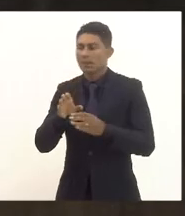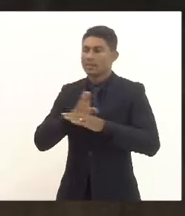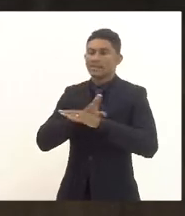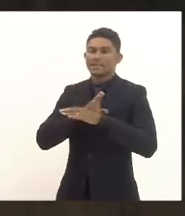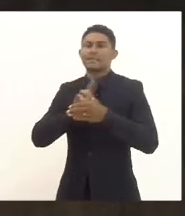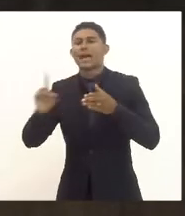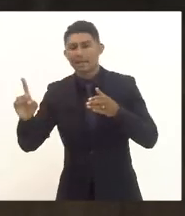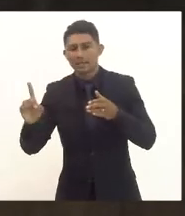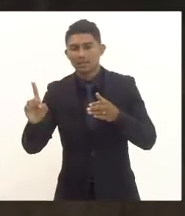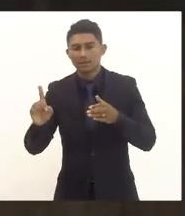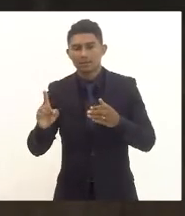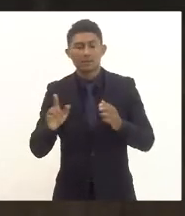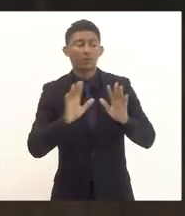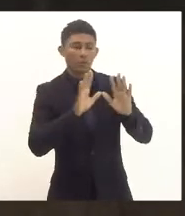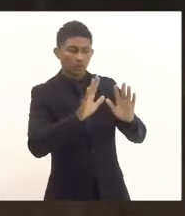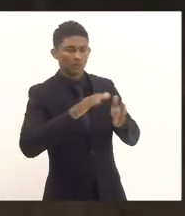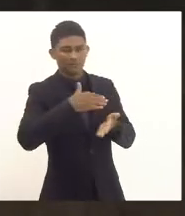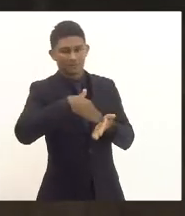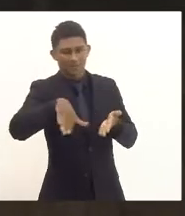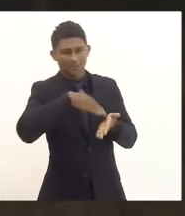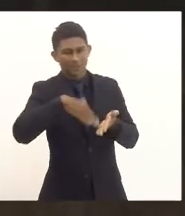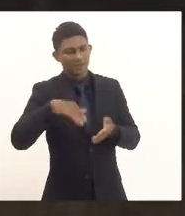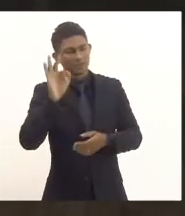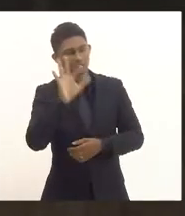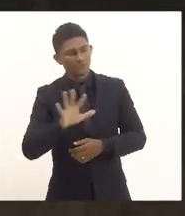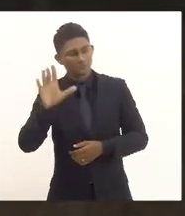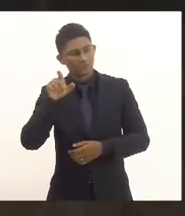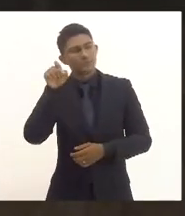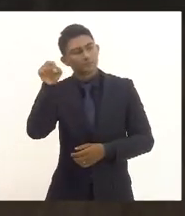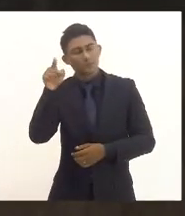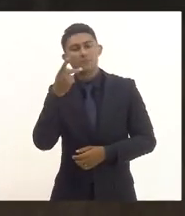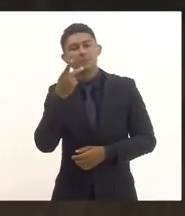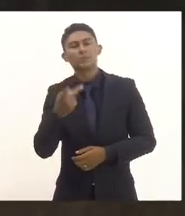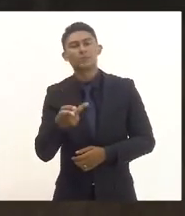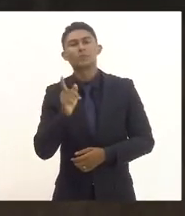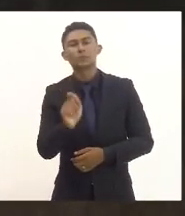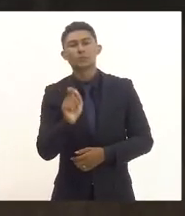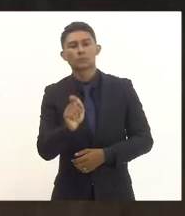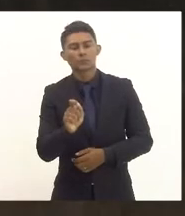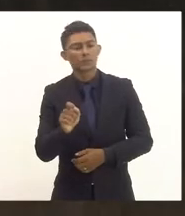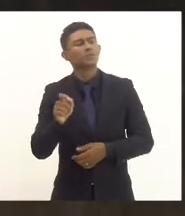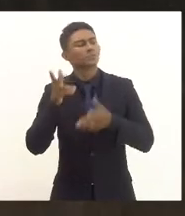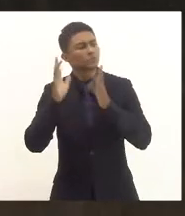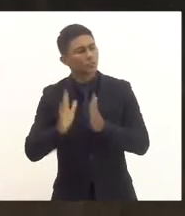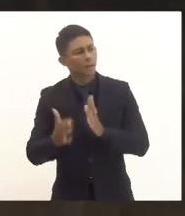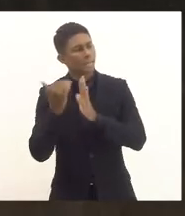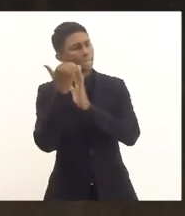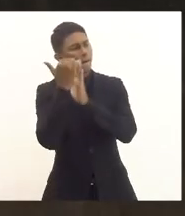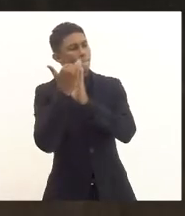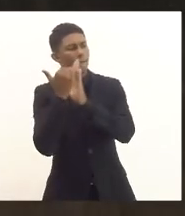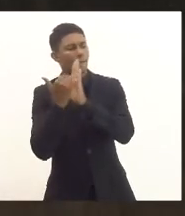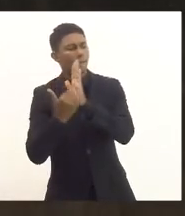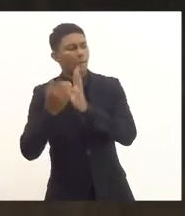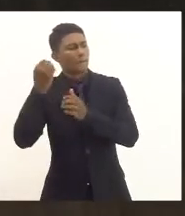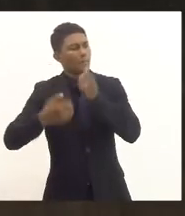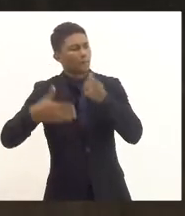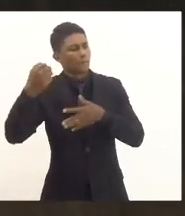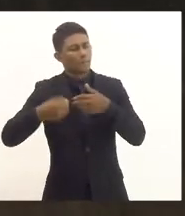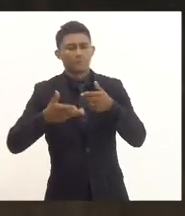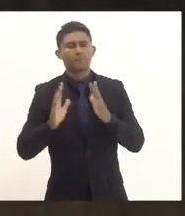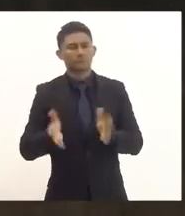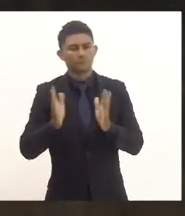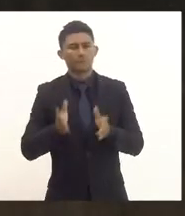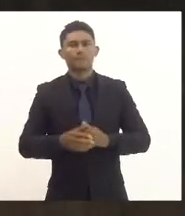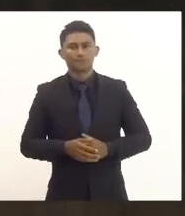Aí a secretaria de fazenda disse claramente como teria que ser e hoje